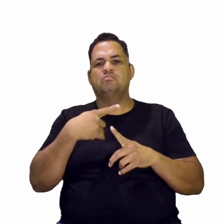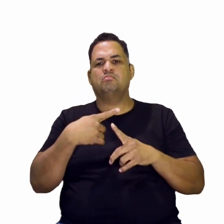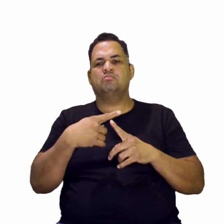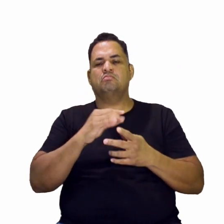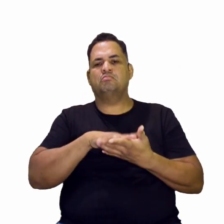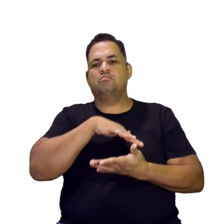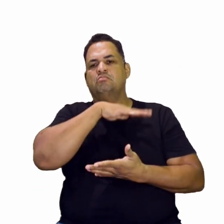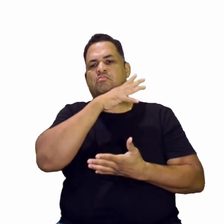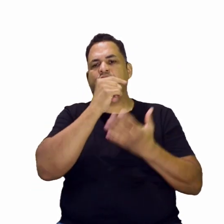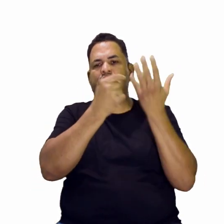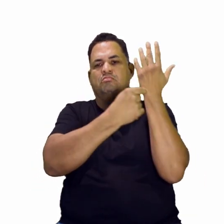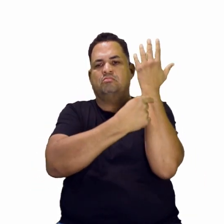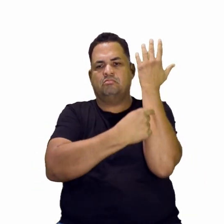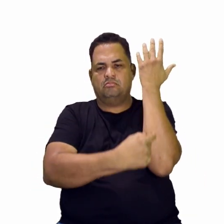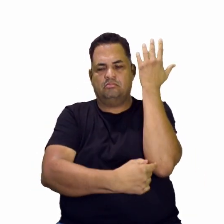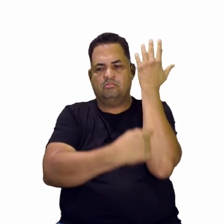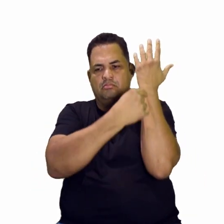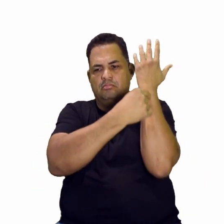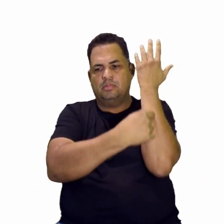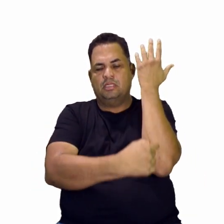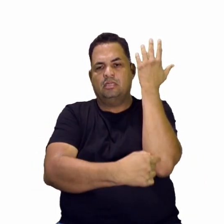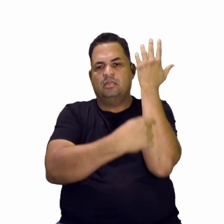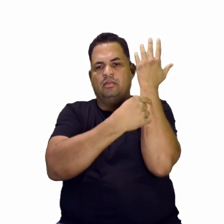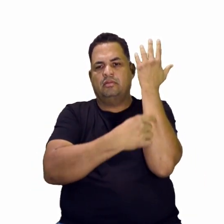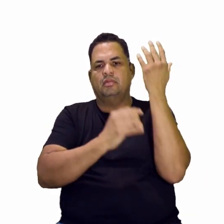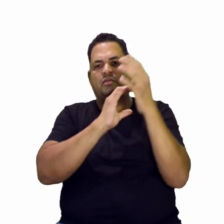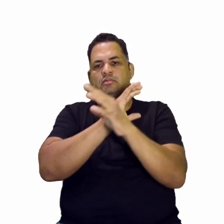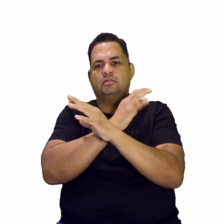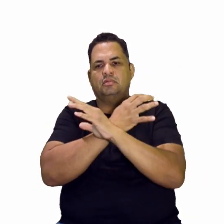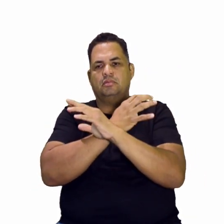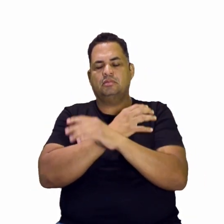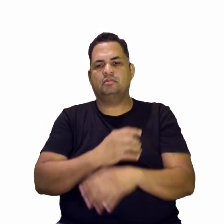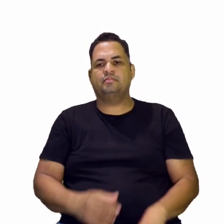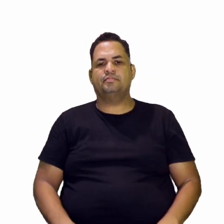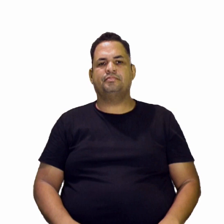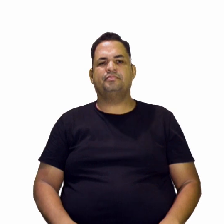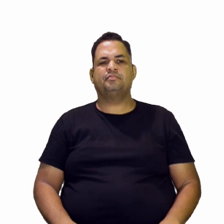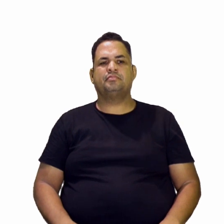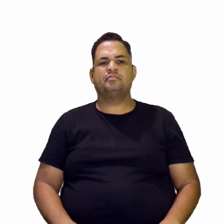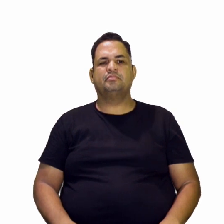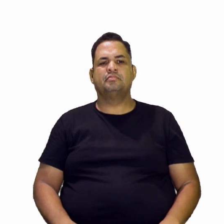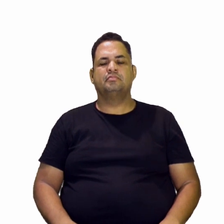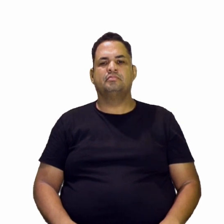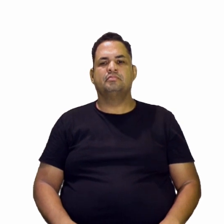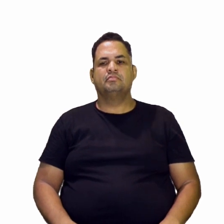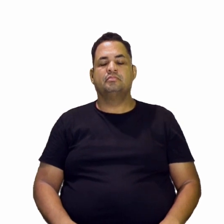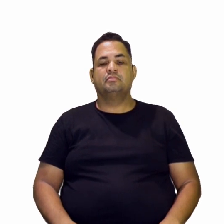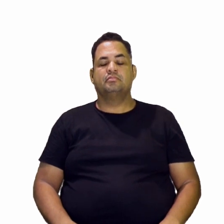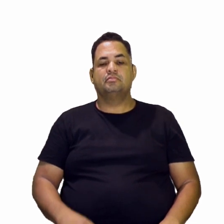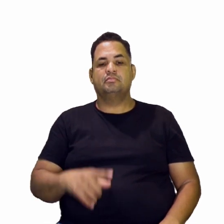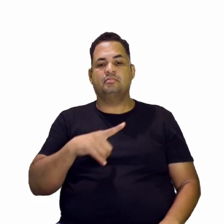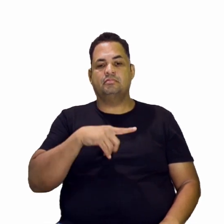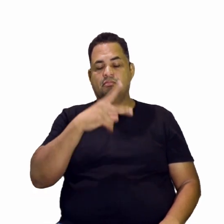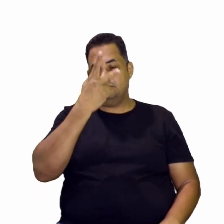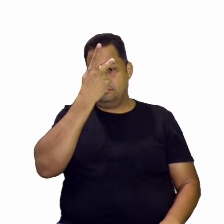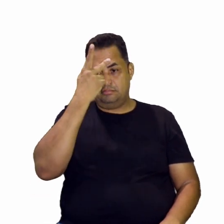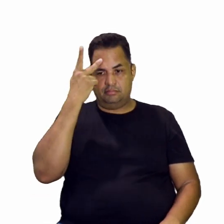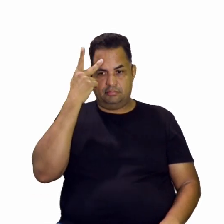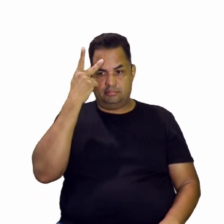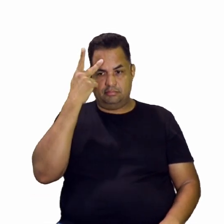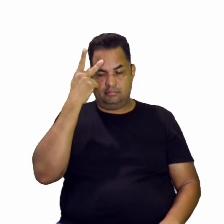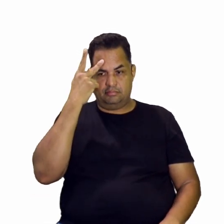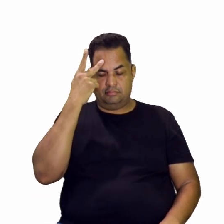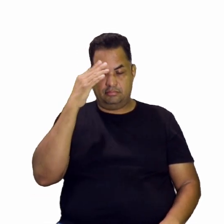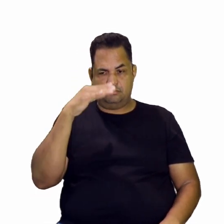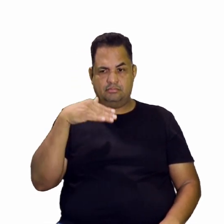chamadas de animais vertebrados. É isso mesmo. Tem gente,